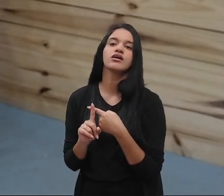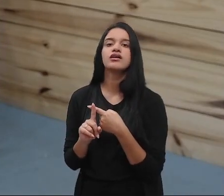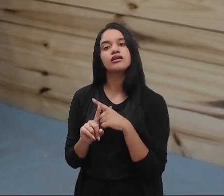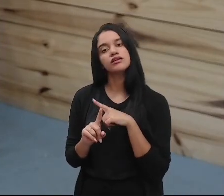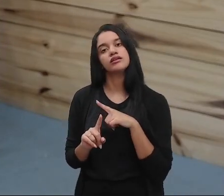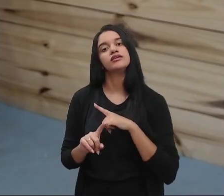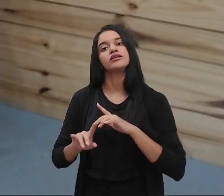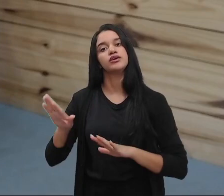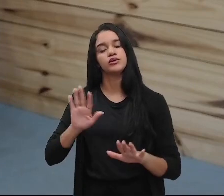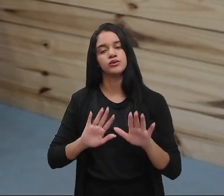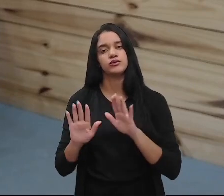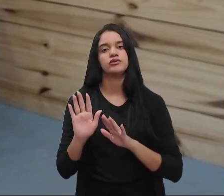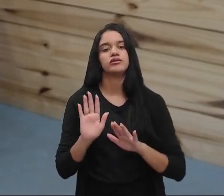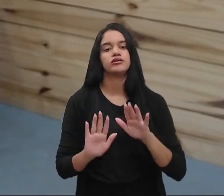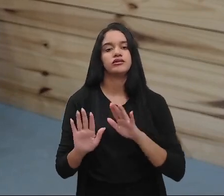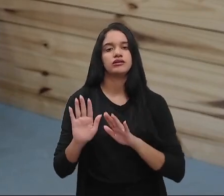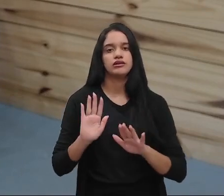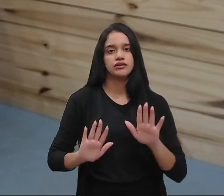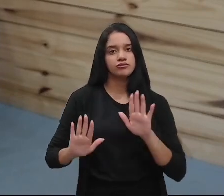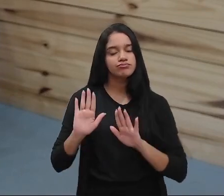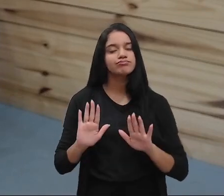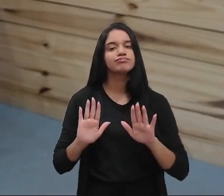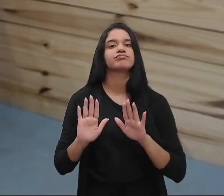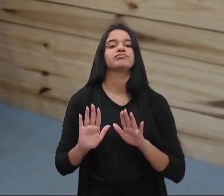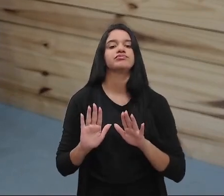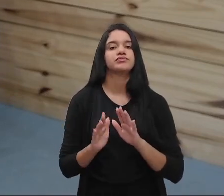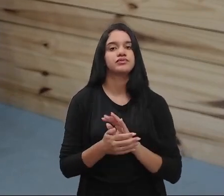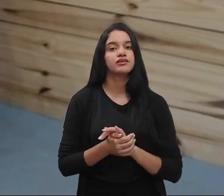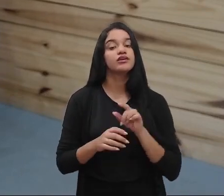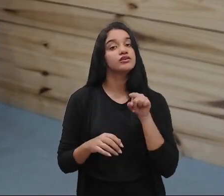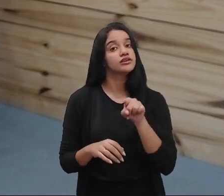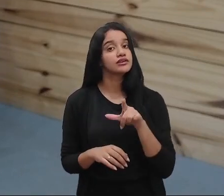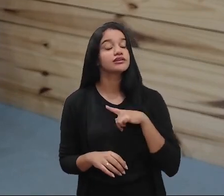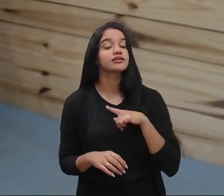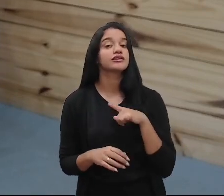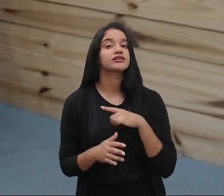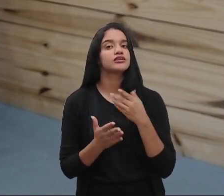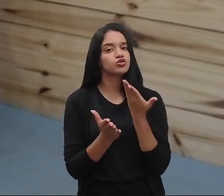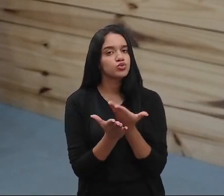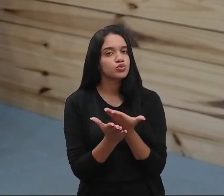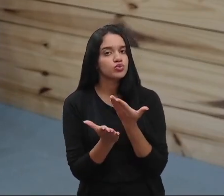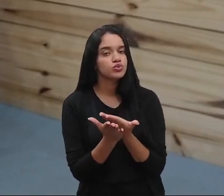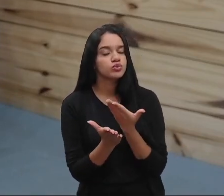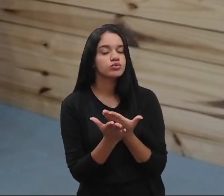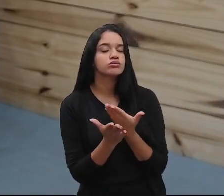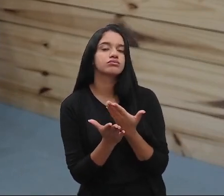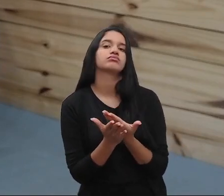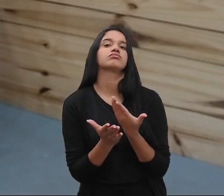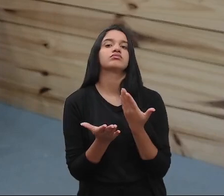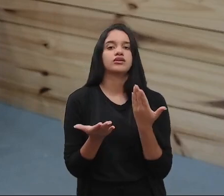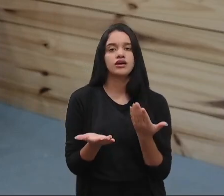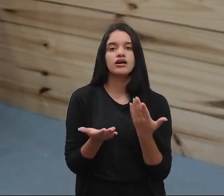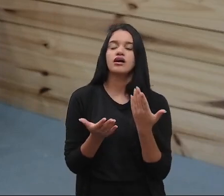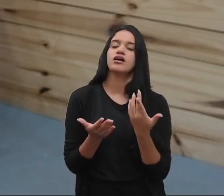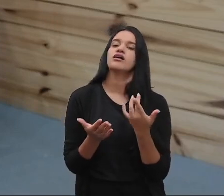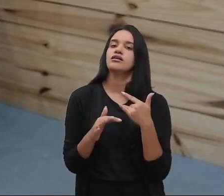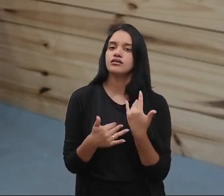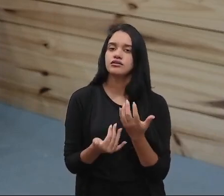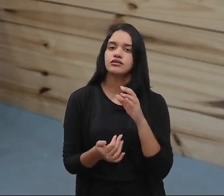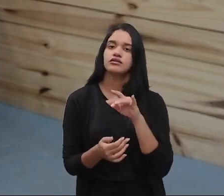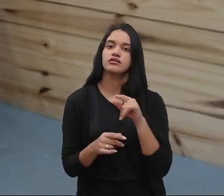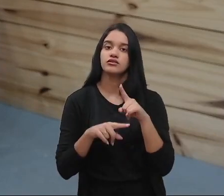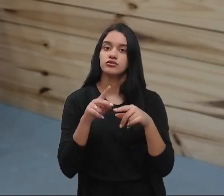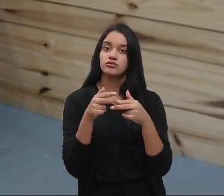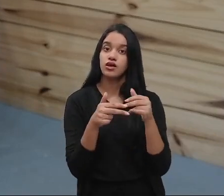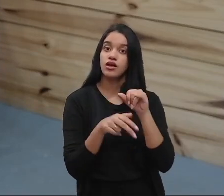esse cuidado, como o Ana falou, bem colocado aqui. Vocês têm que se aperfeiçoar e entender que é uma ferramenta que vem agregar